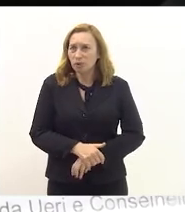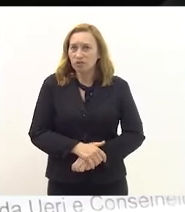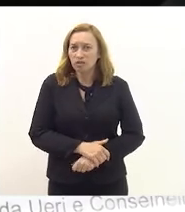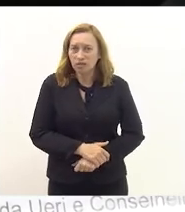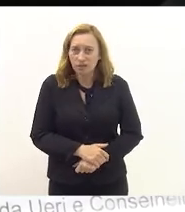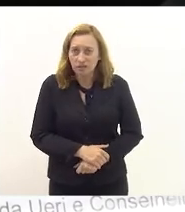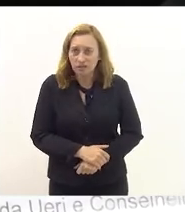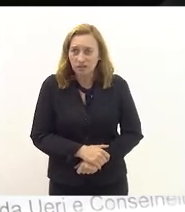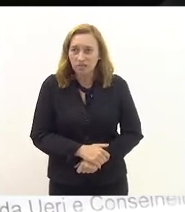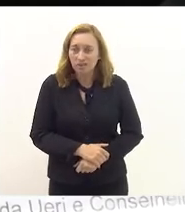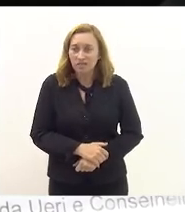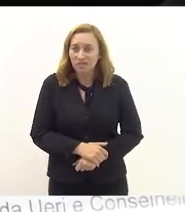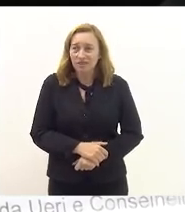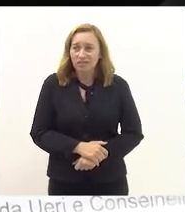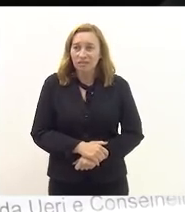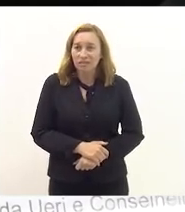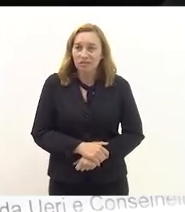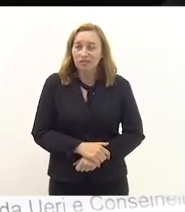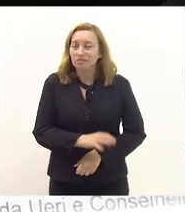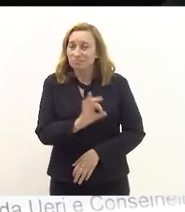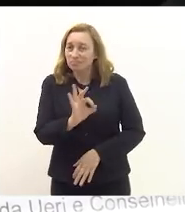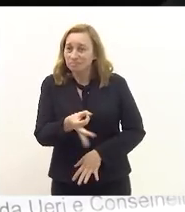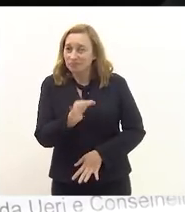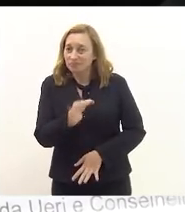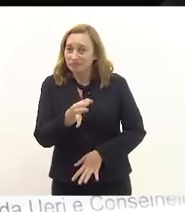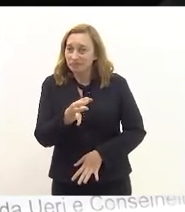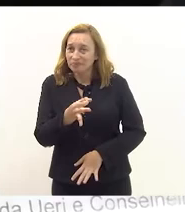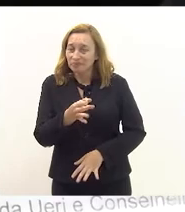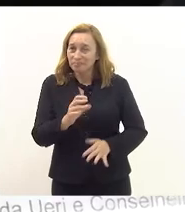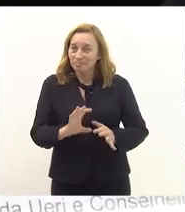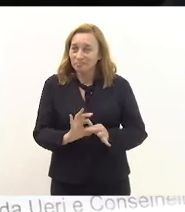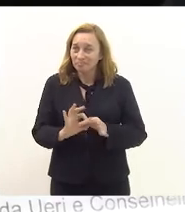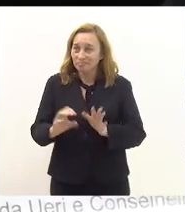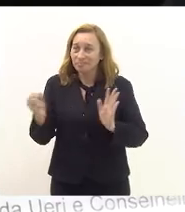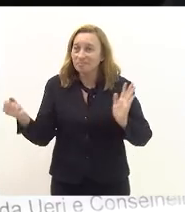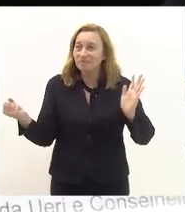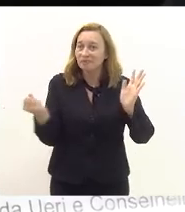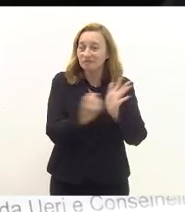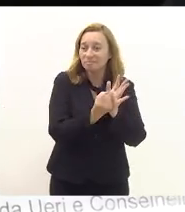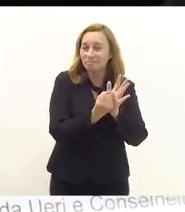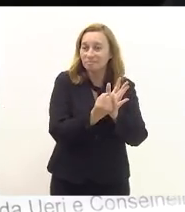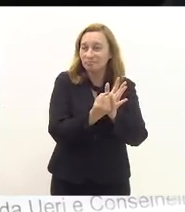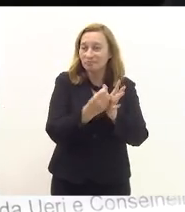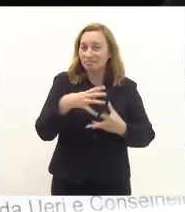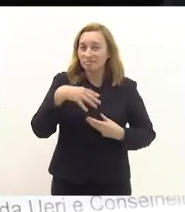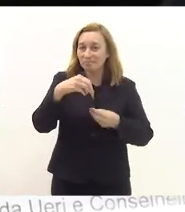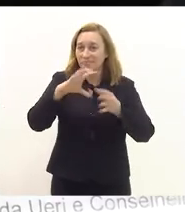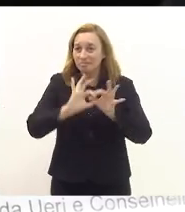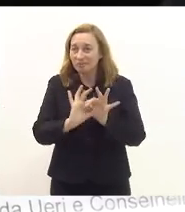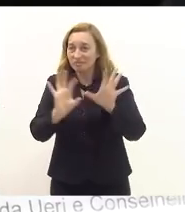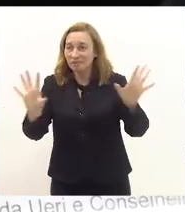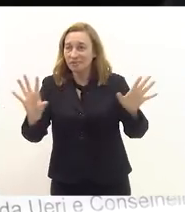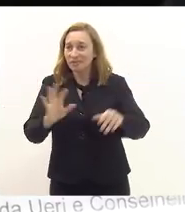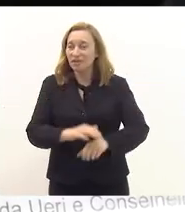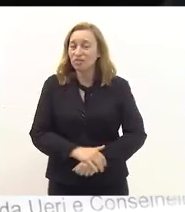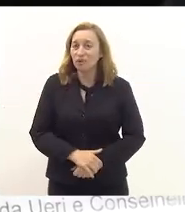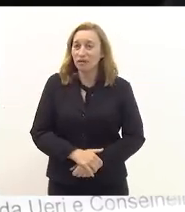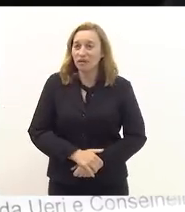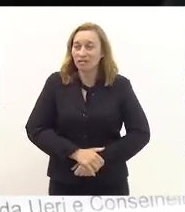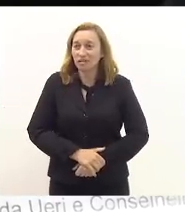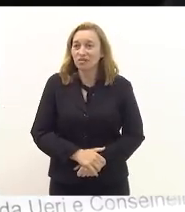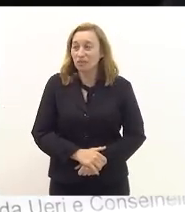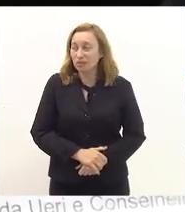Na presidência da República, por certo, deixaria a marca de seu espírito independente,